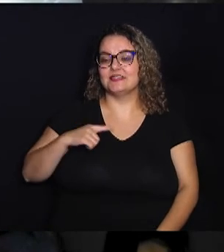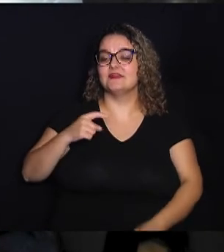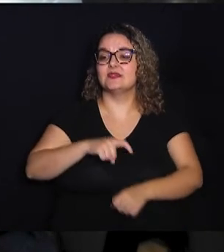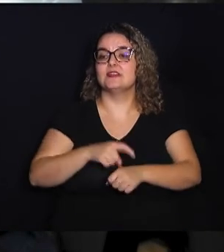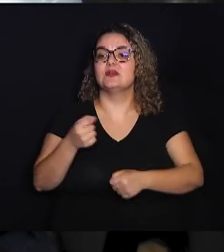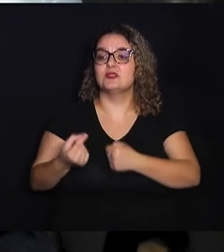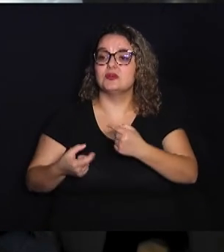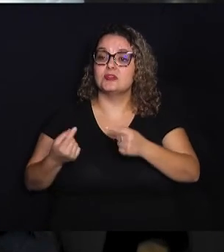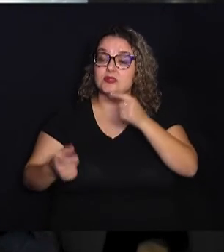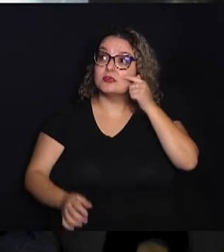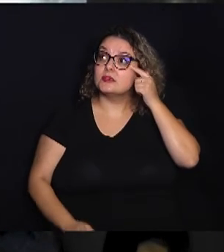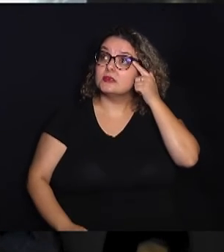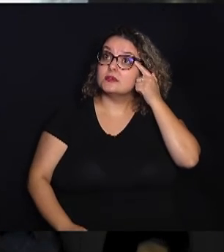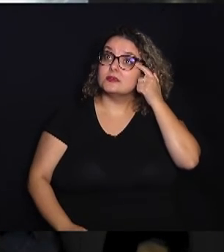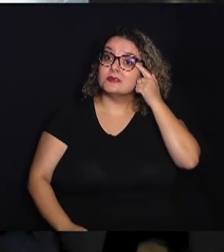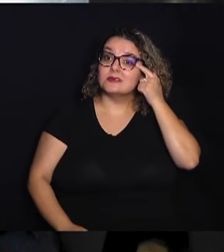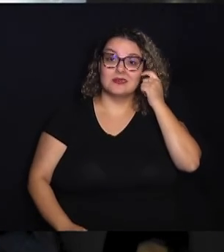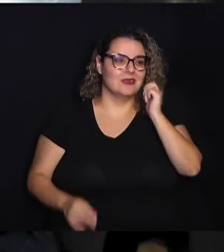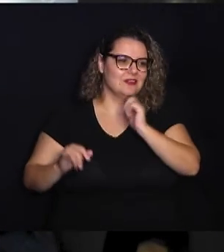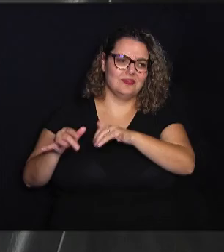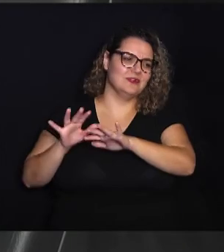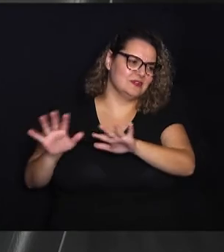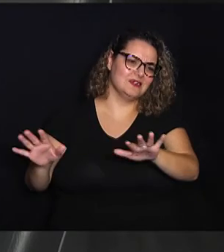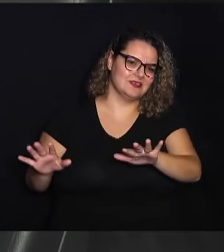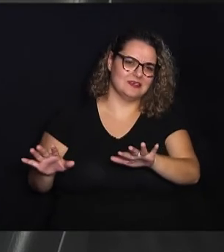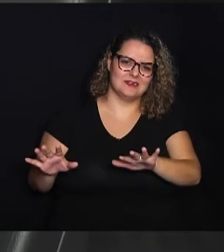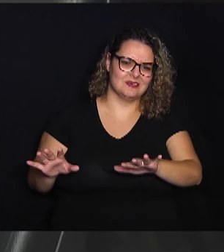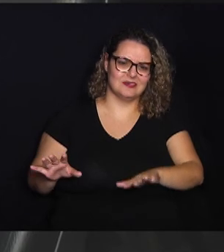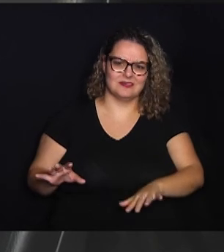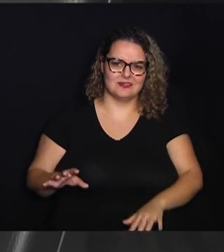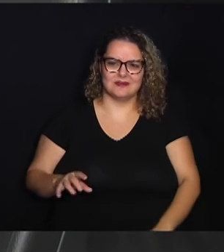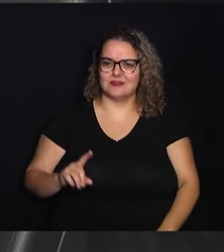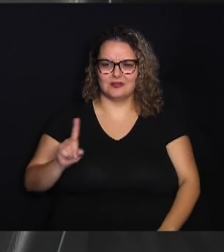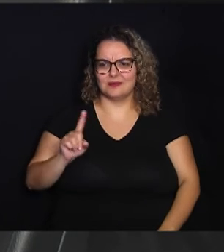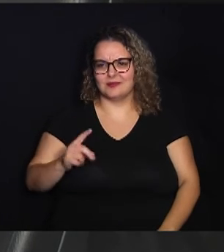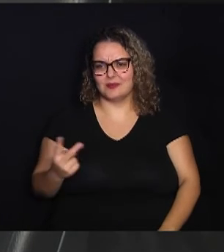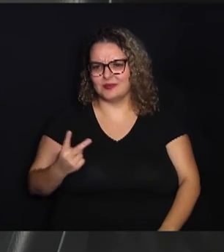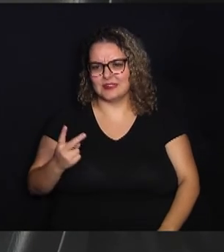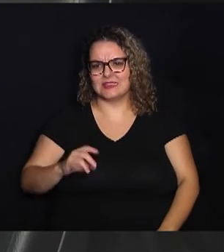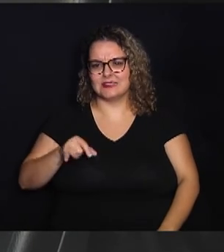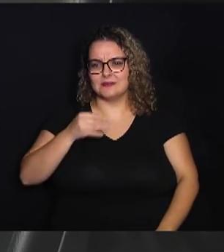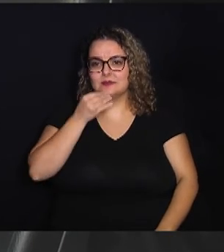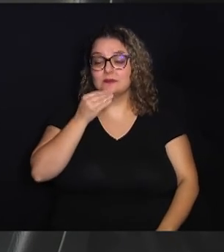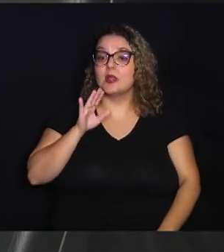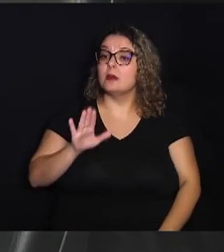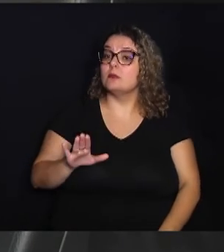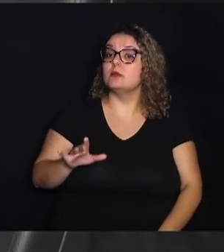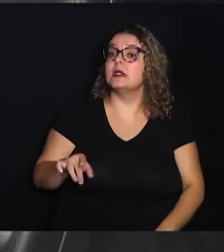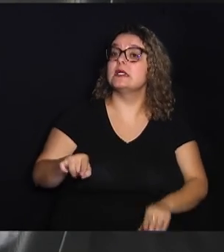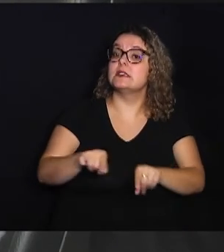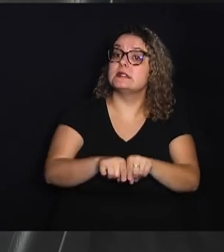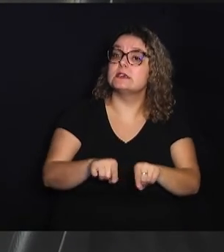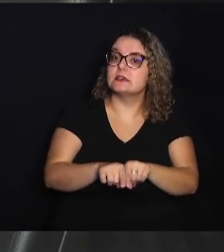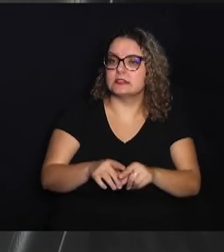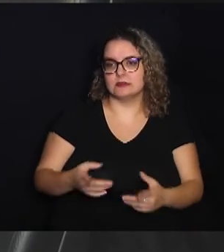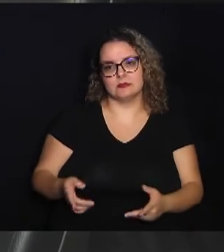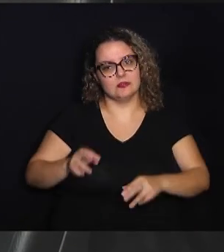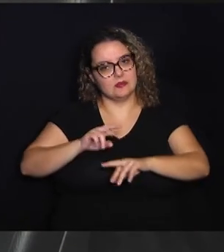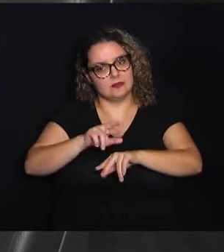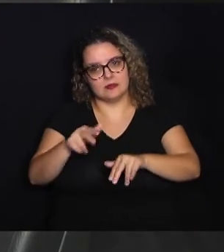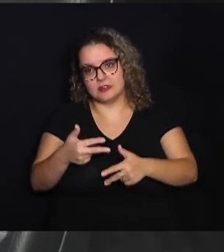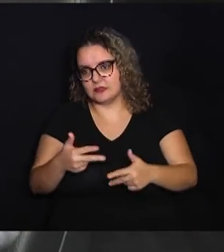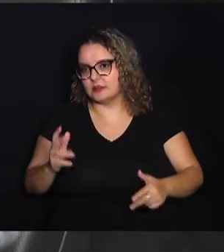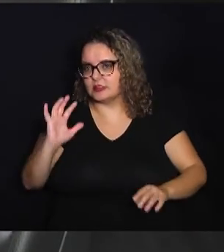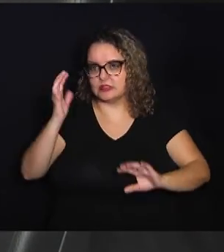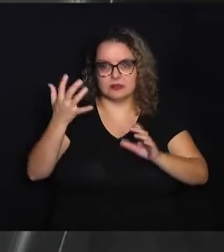que fala, nossa, eu vou deixar isso, não vou para uma segunda oportunidade. Mas, ao mesmo tempo, muitas coisas